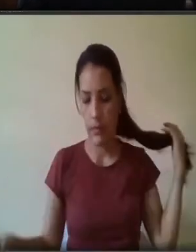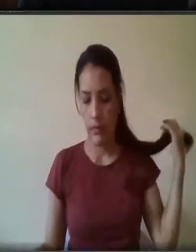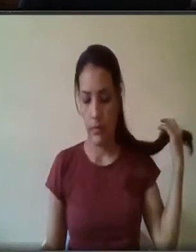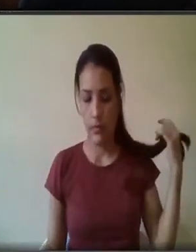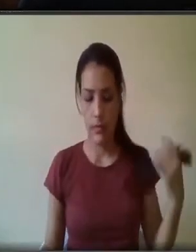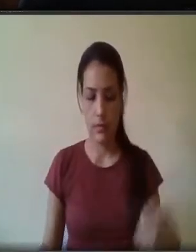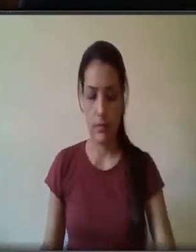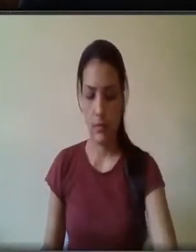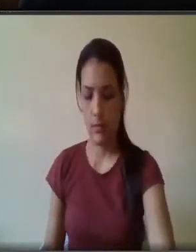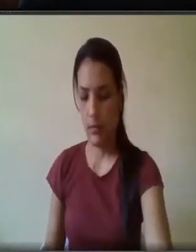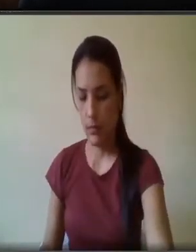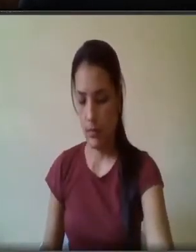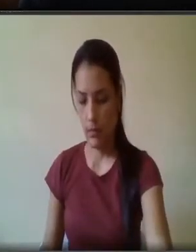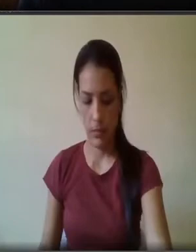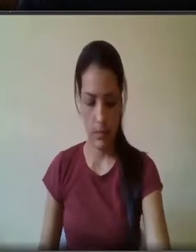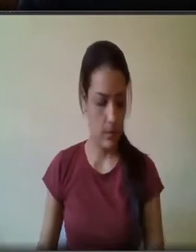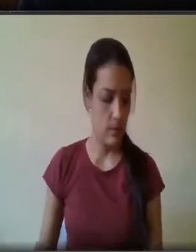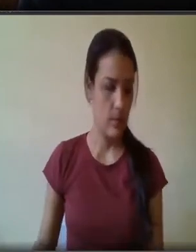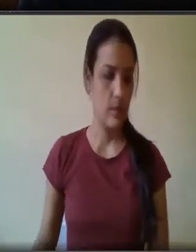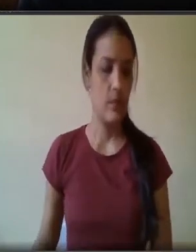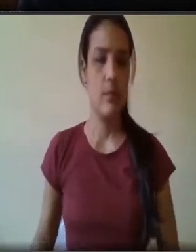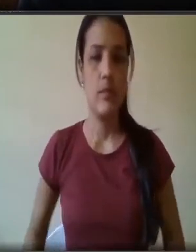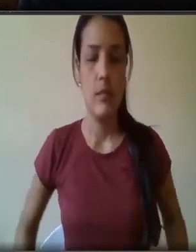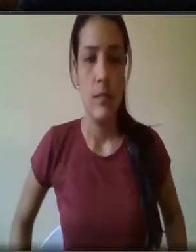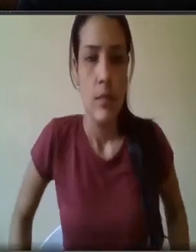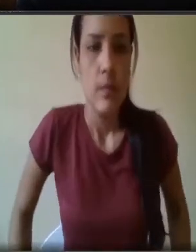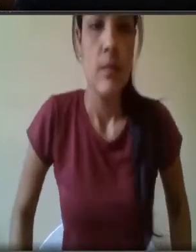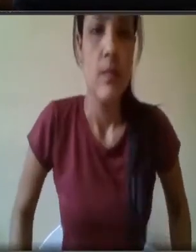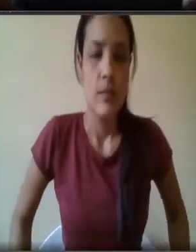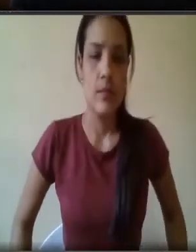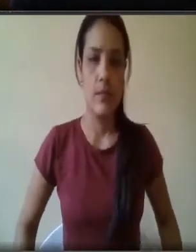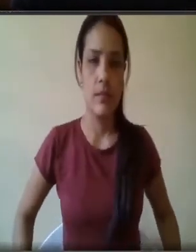Hora que colidir, vamos dar um time aqui.